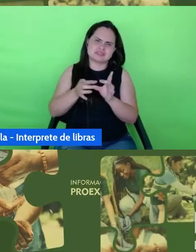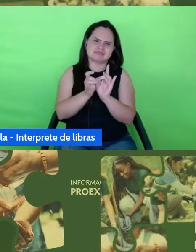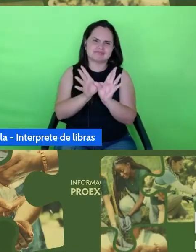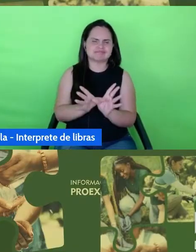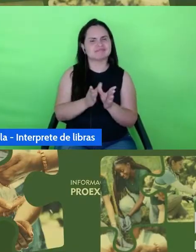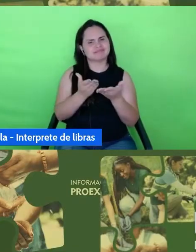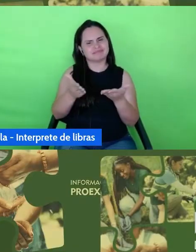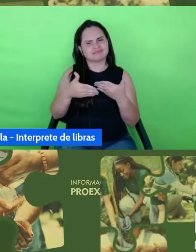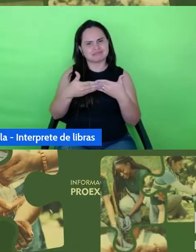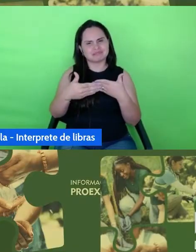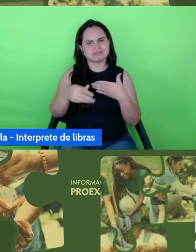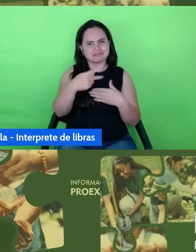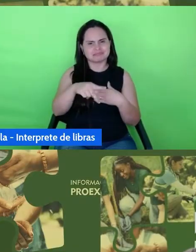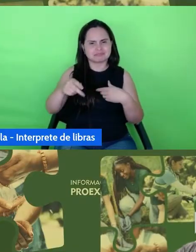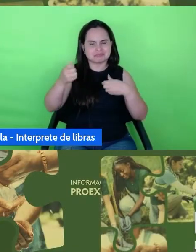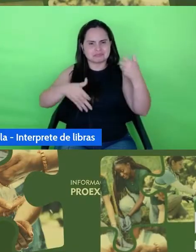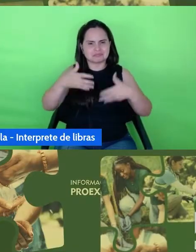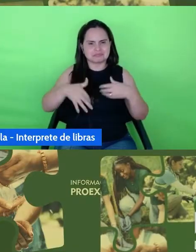a sua exposição aí.